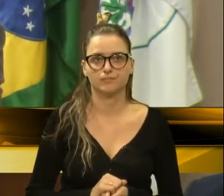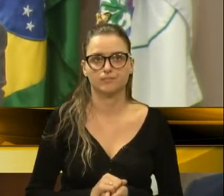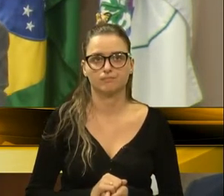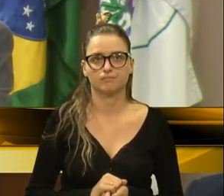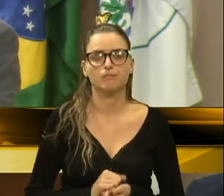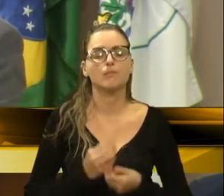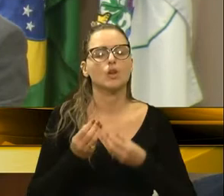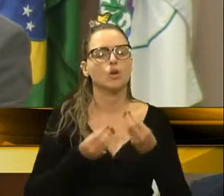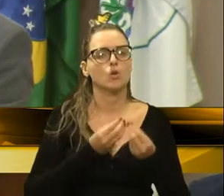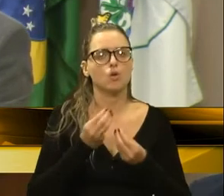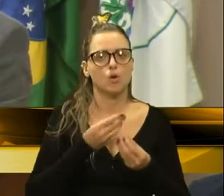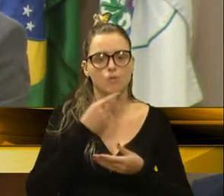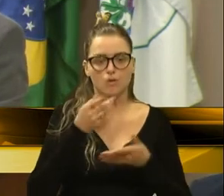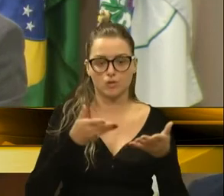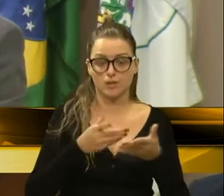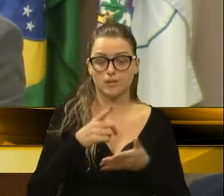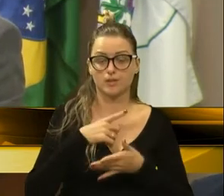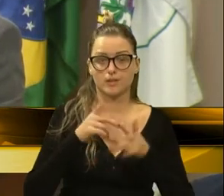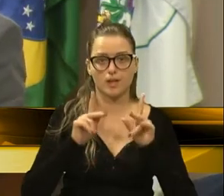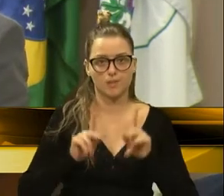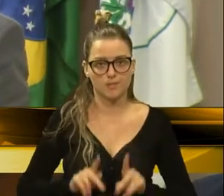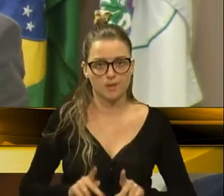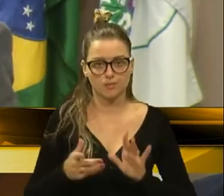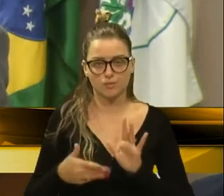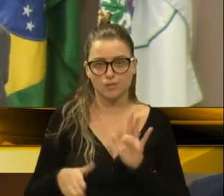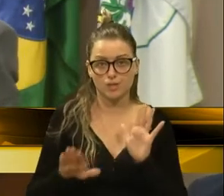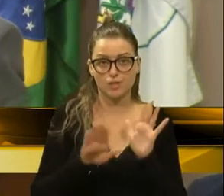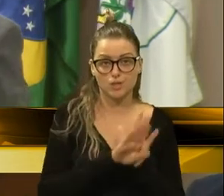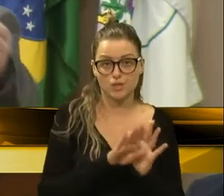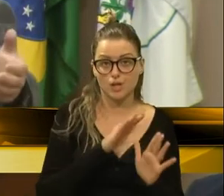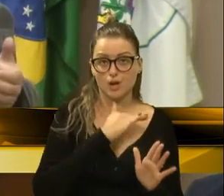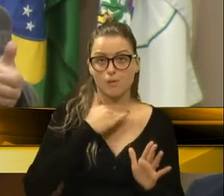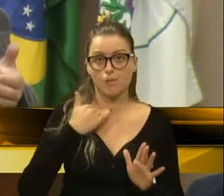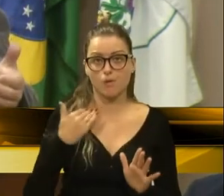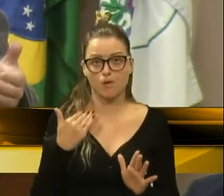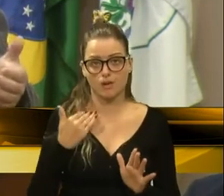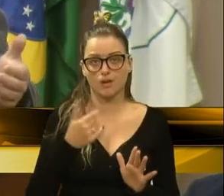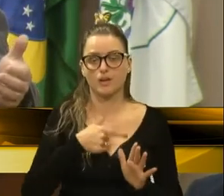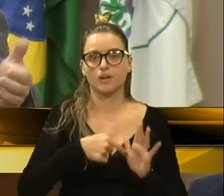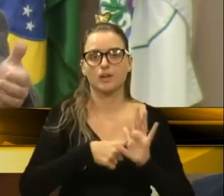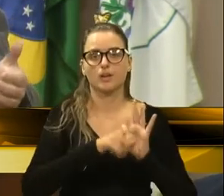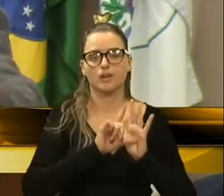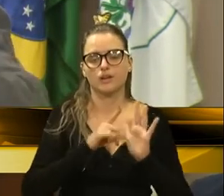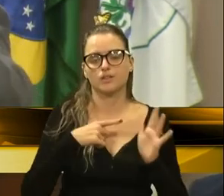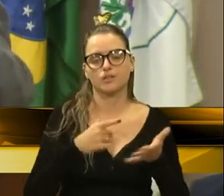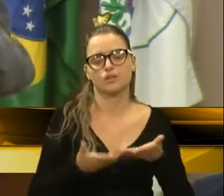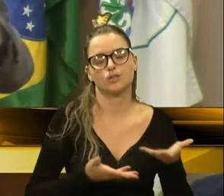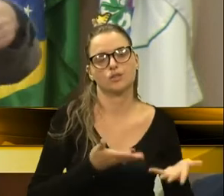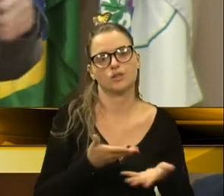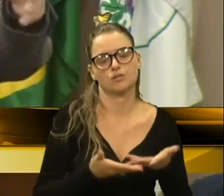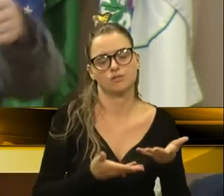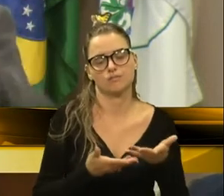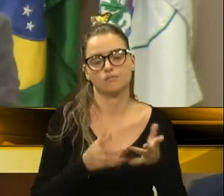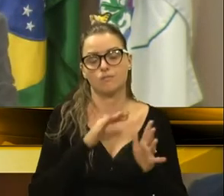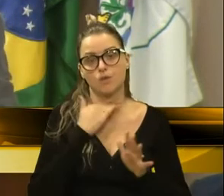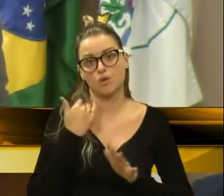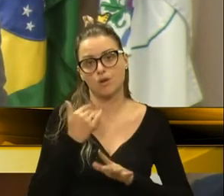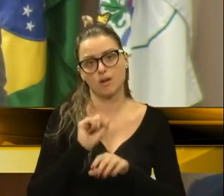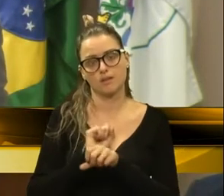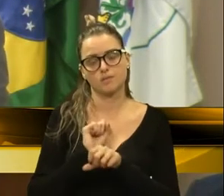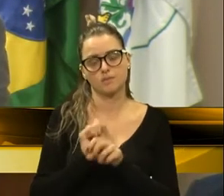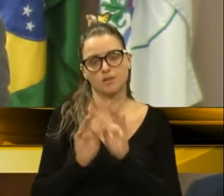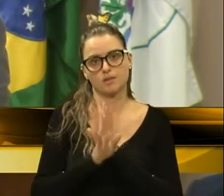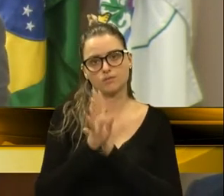Como foi dito aqui, realmente, tem pessoa que às vezes chega ao ponto de morrer, né? Morrer esperando na fila de